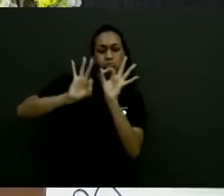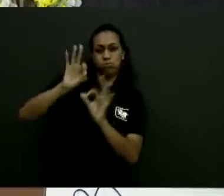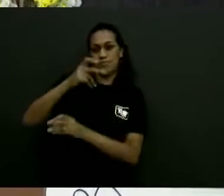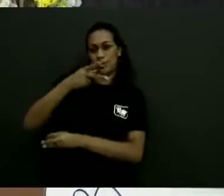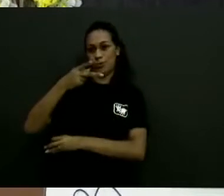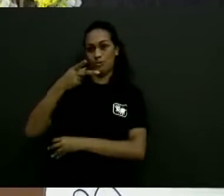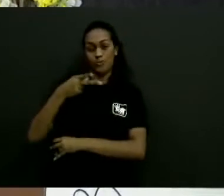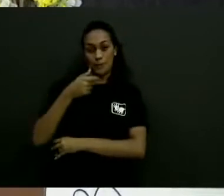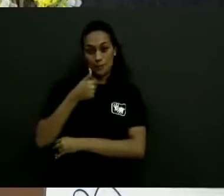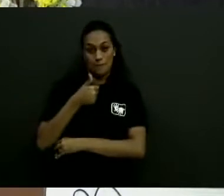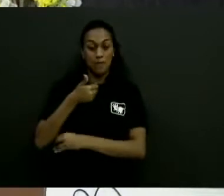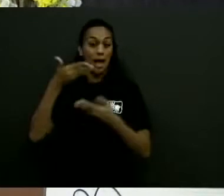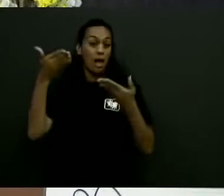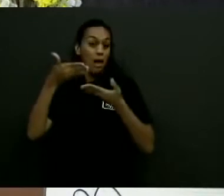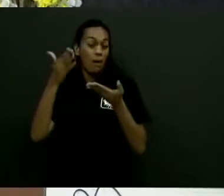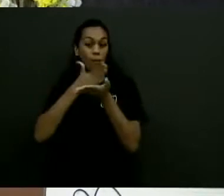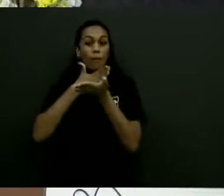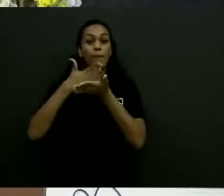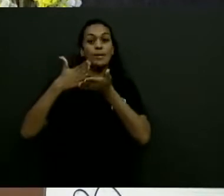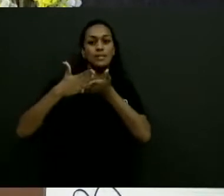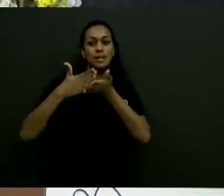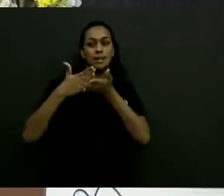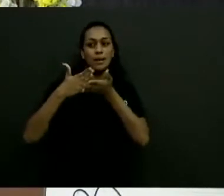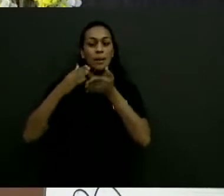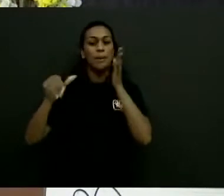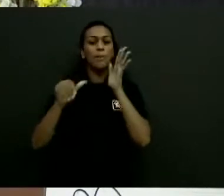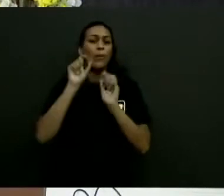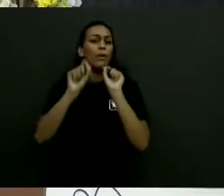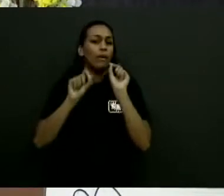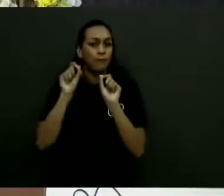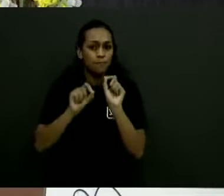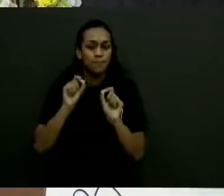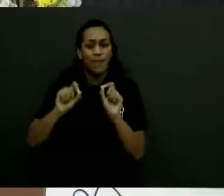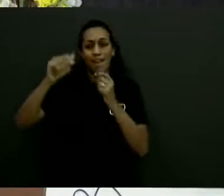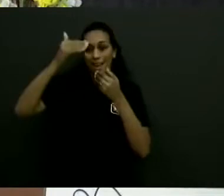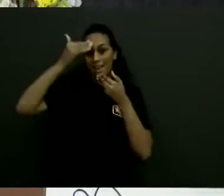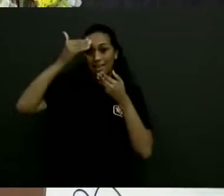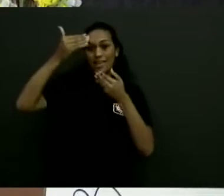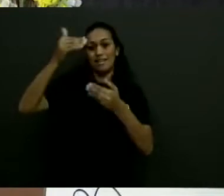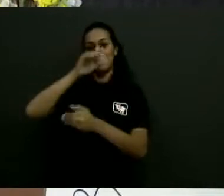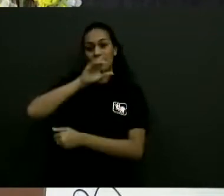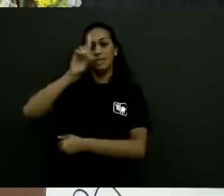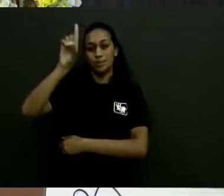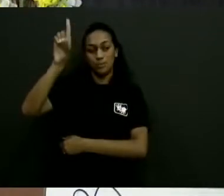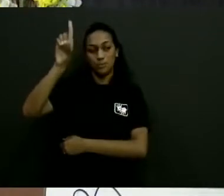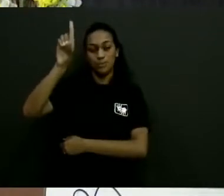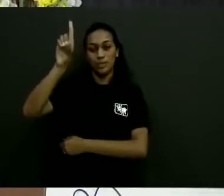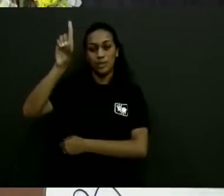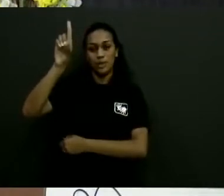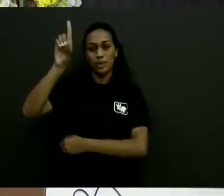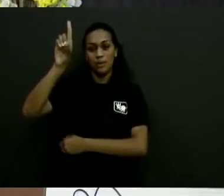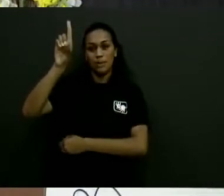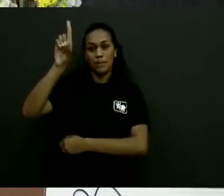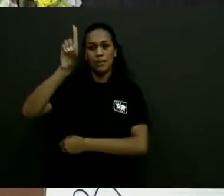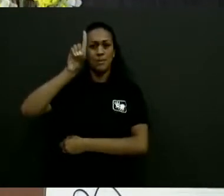nós. Eu queria dar início nesse trabalho, primeiramente, agradecendo a Deus por tudo aquilo que